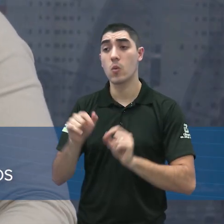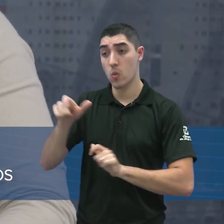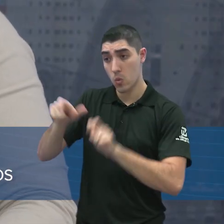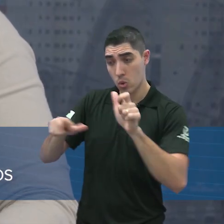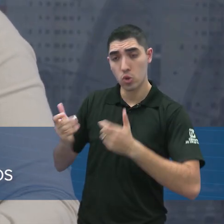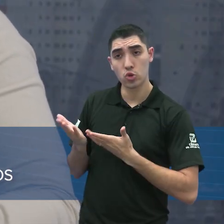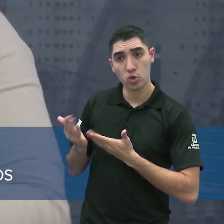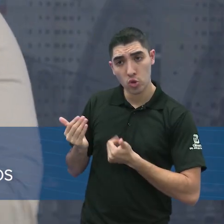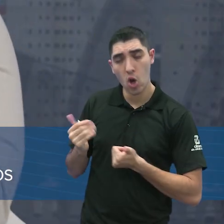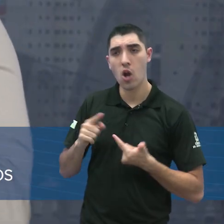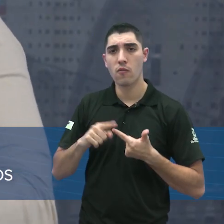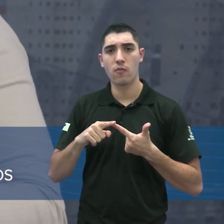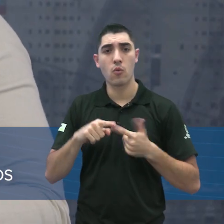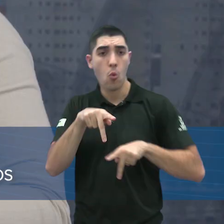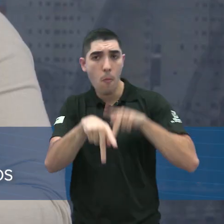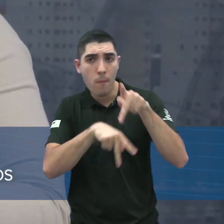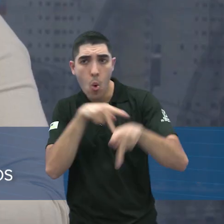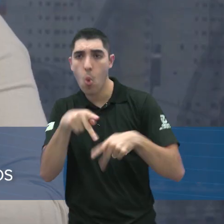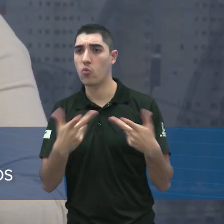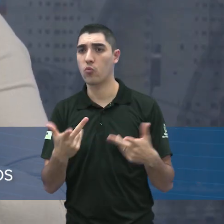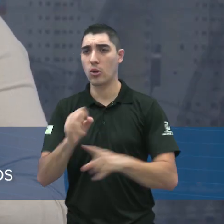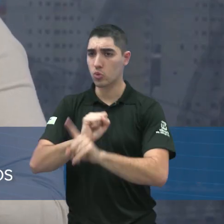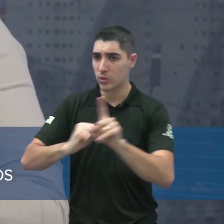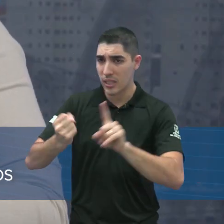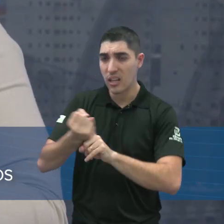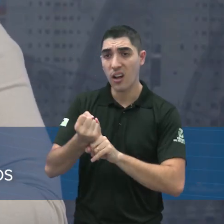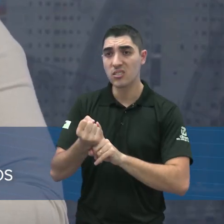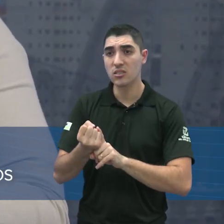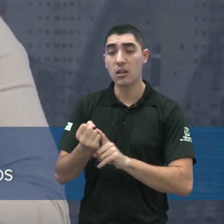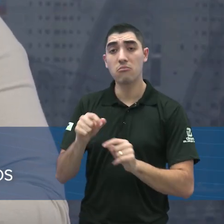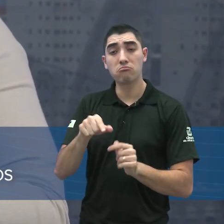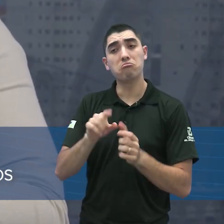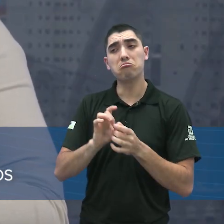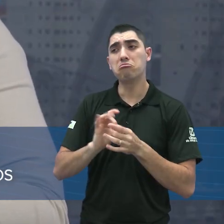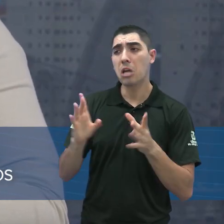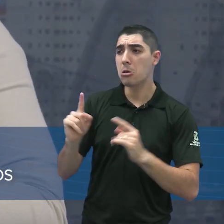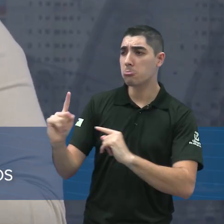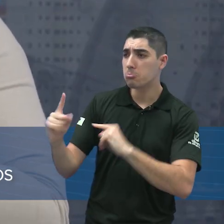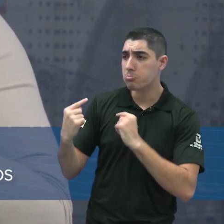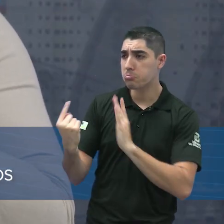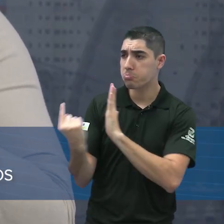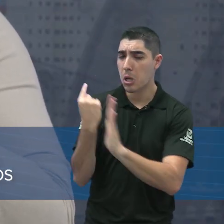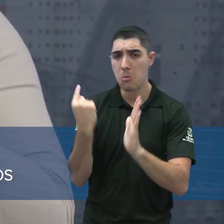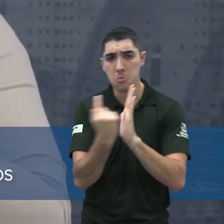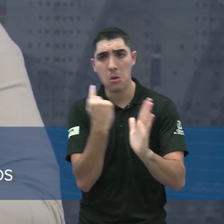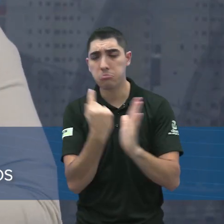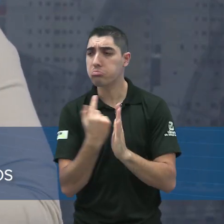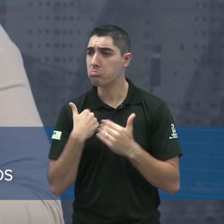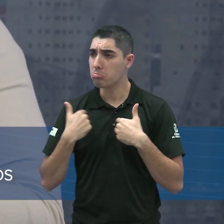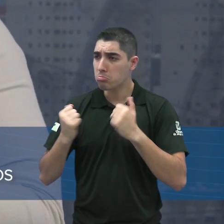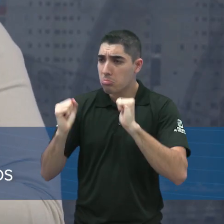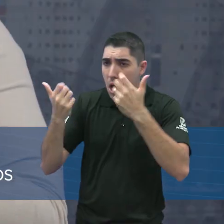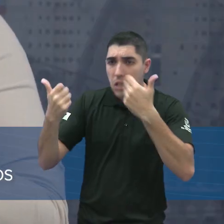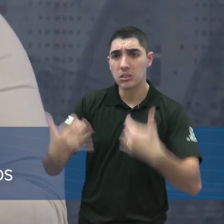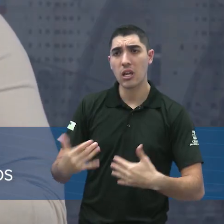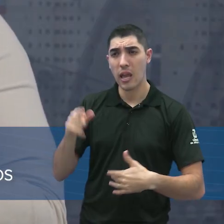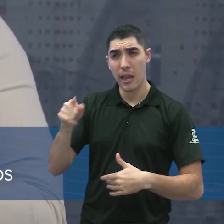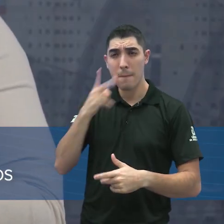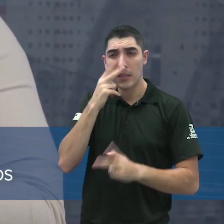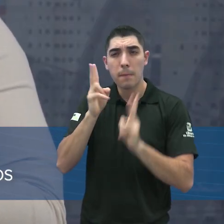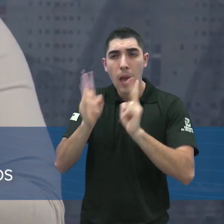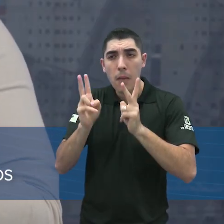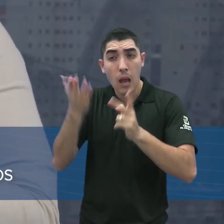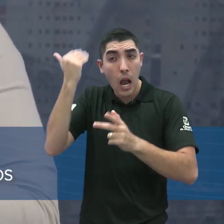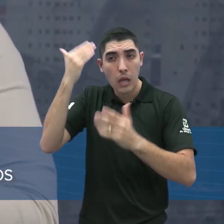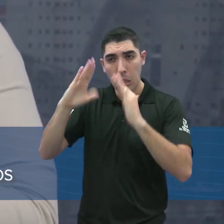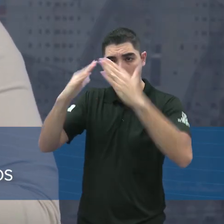jovens, a população de hoje permite se questionar mais sobre esses assuntos, permite tocar em tabus sobre